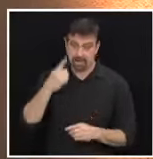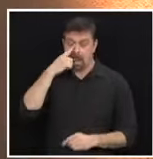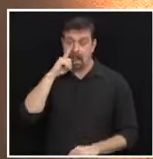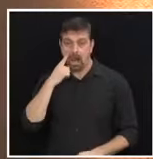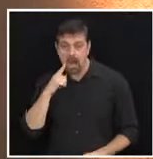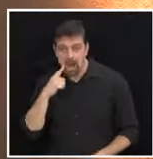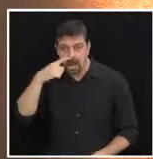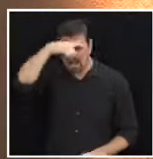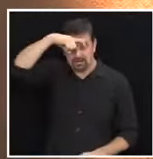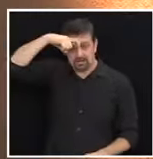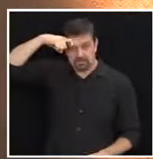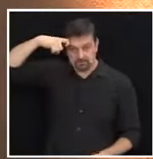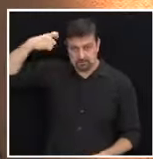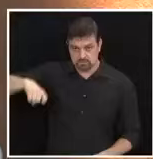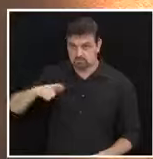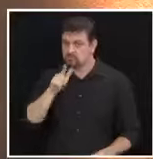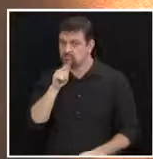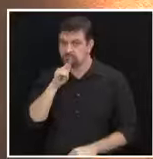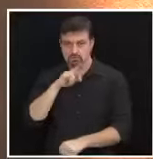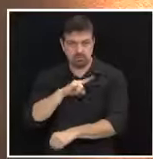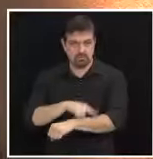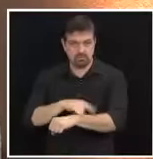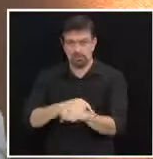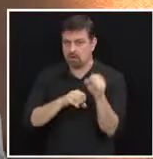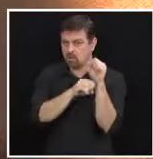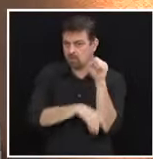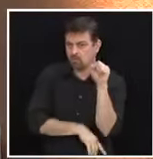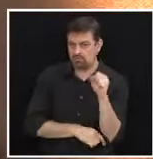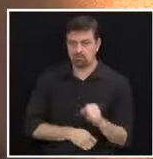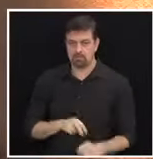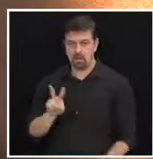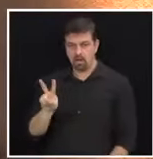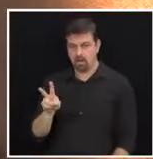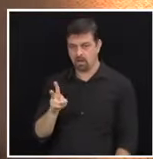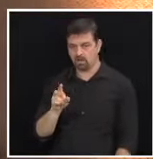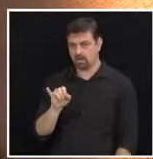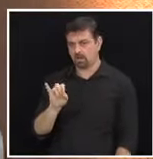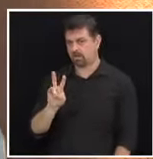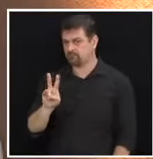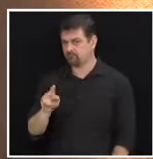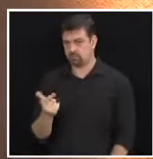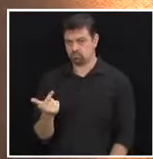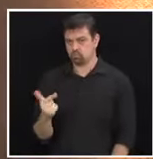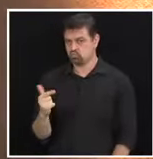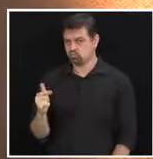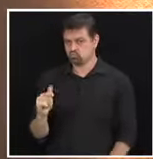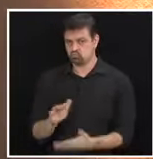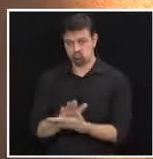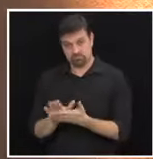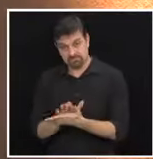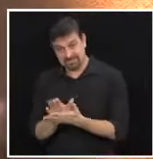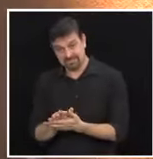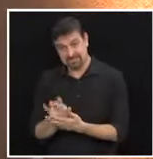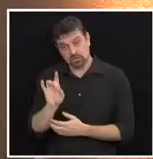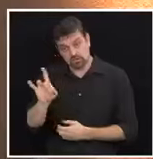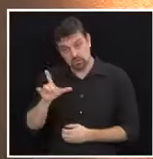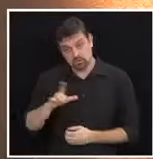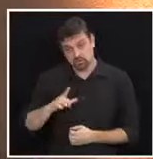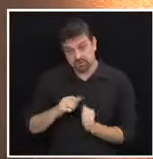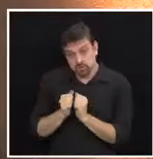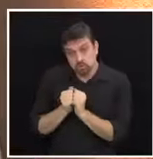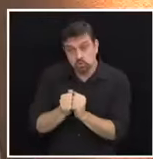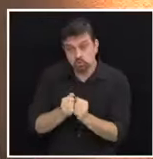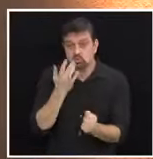suor, urina, fezes, não tem a presença do HIV, exceto se tiver sangue, daí é